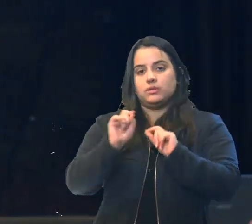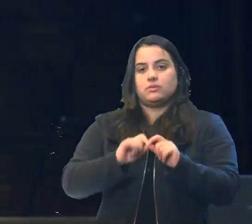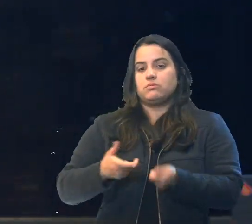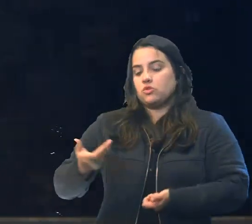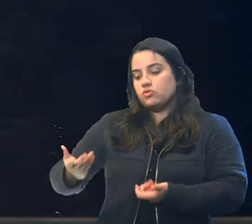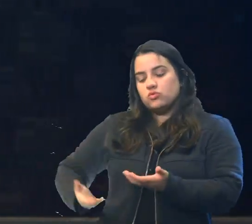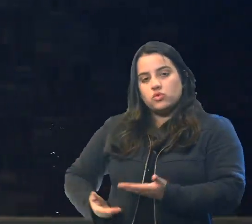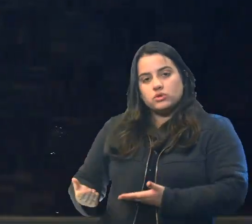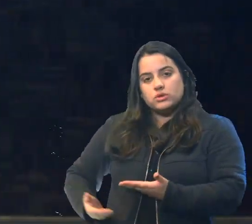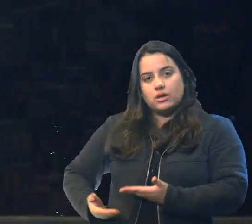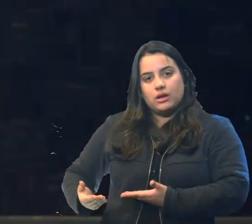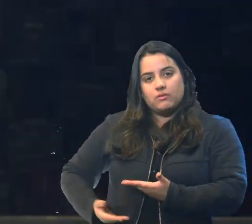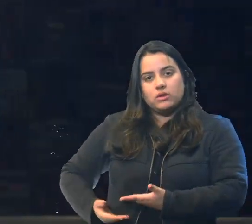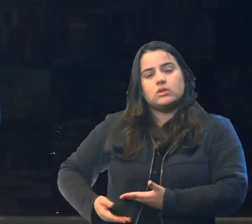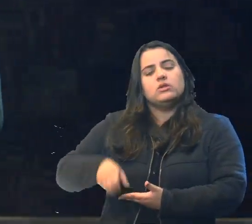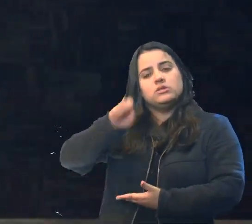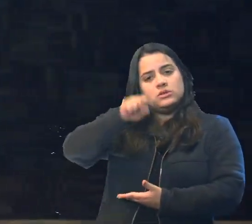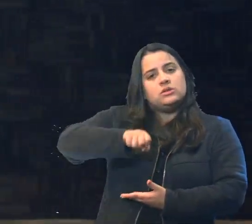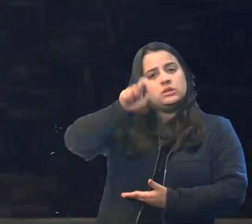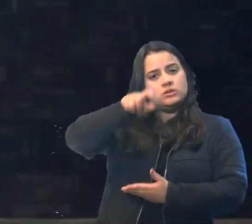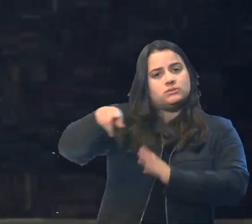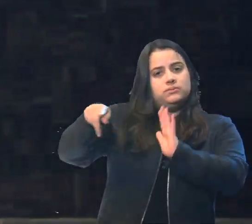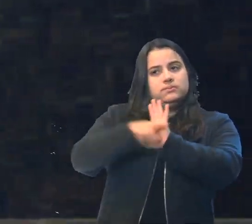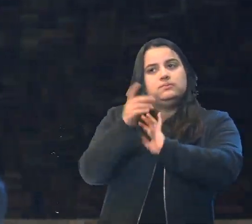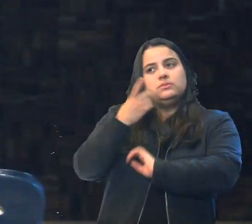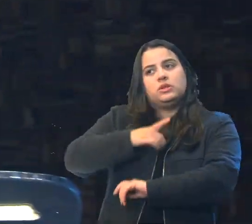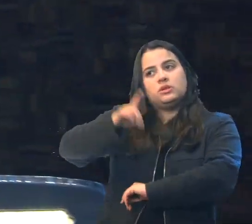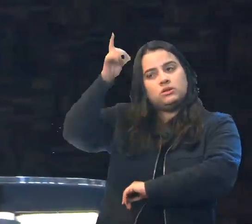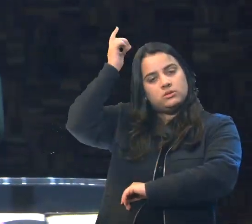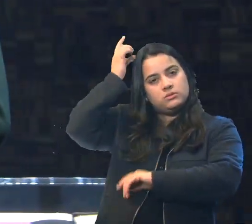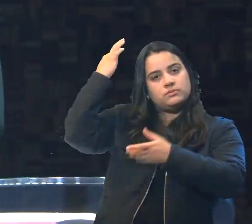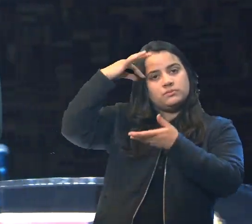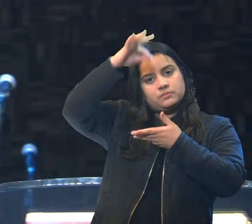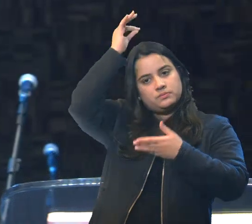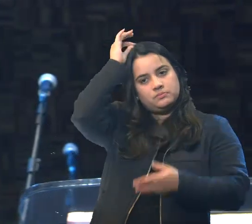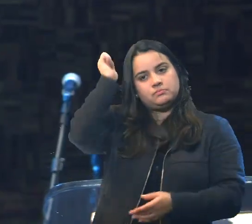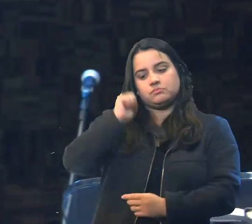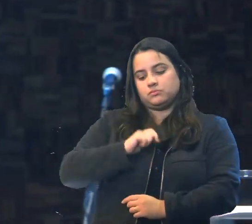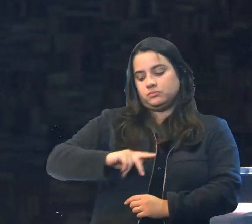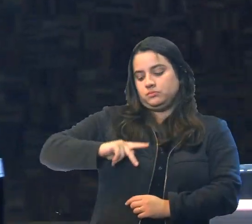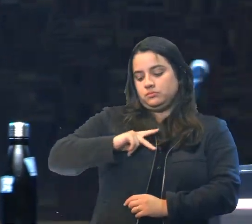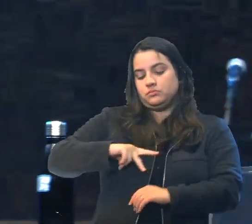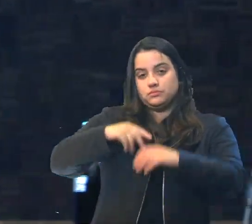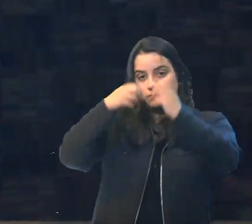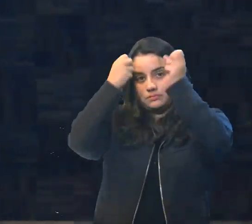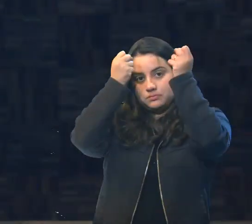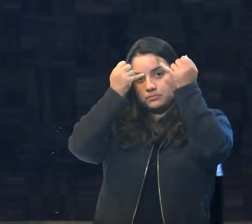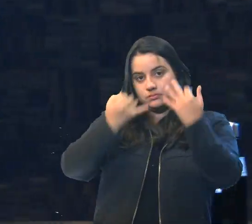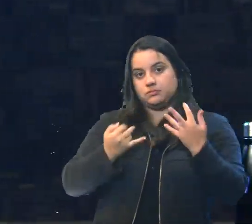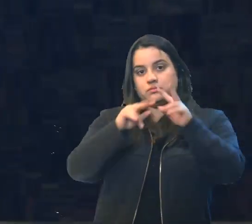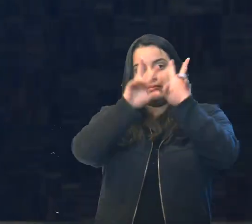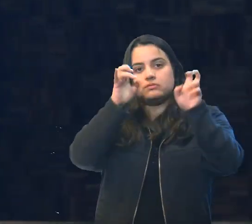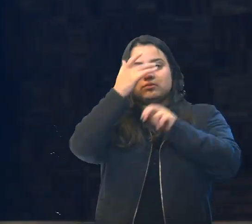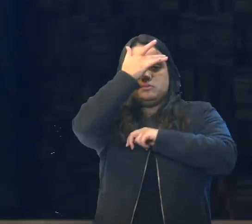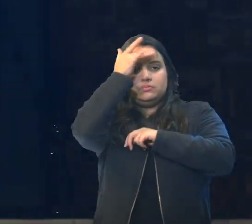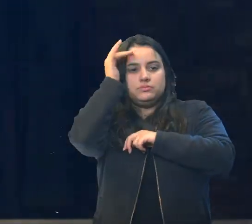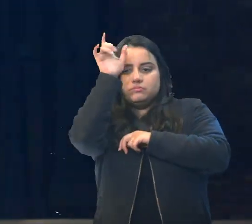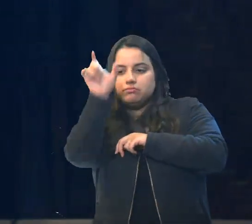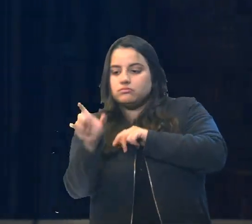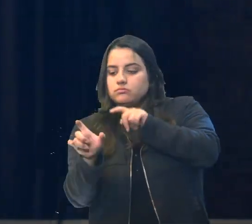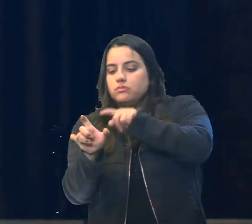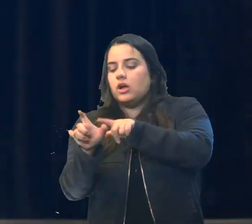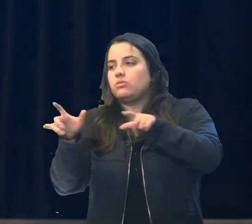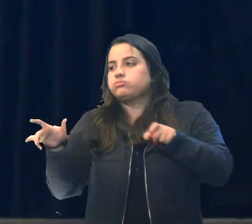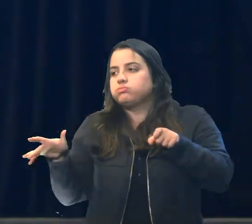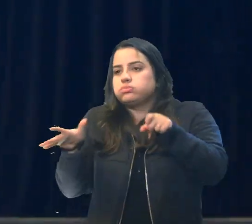a hospitalidade são dons do Espírito. Quando o apóstolo Paulo fala sobre pessoas que são cheias da presença de Deus, ele